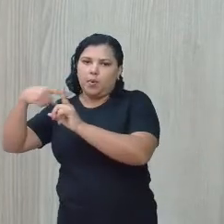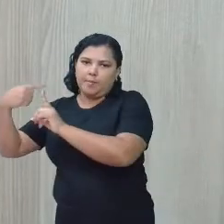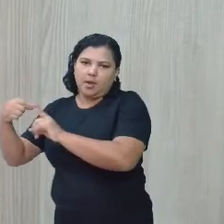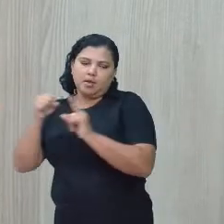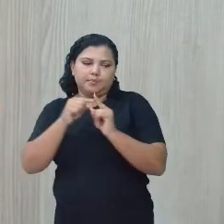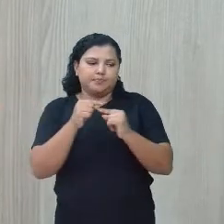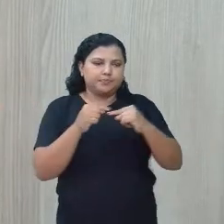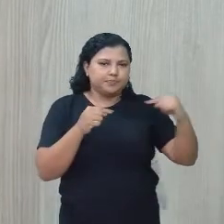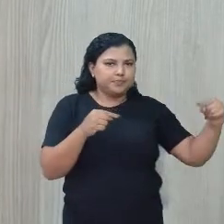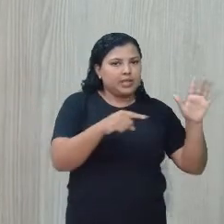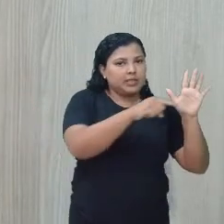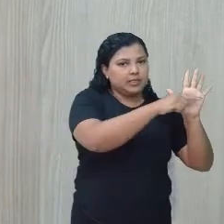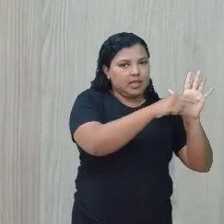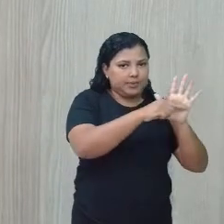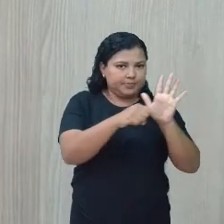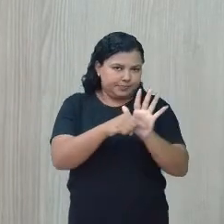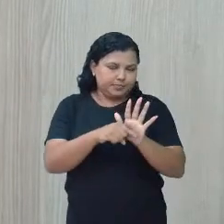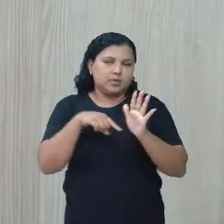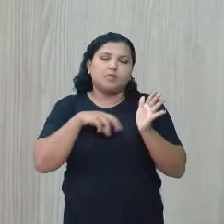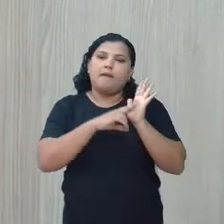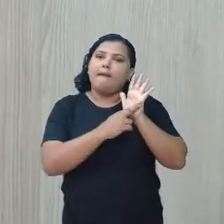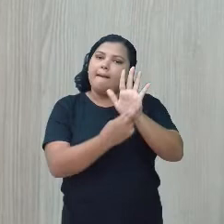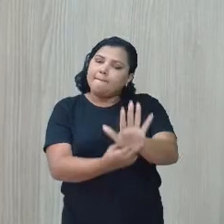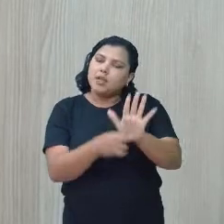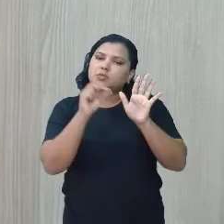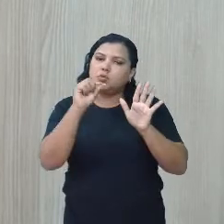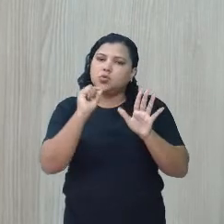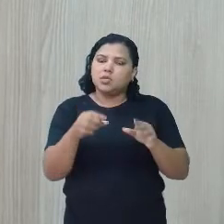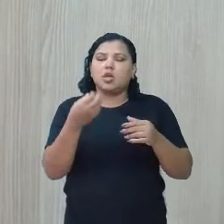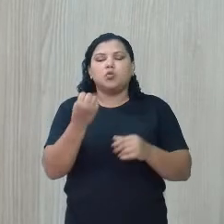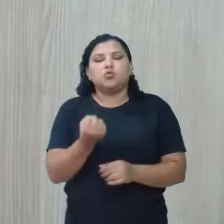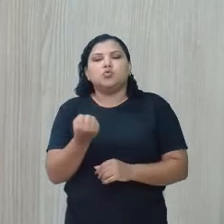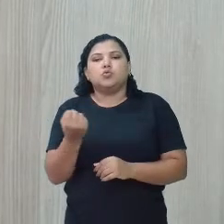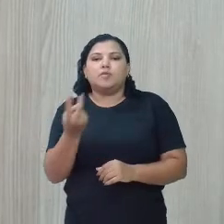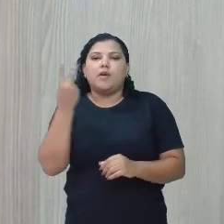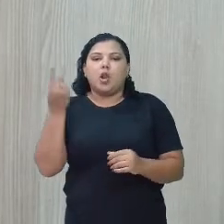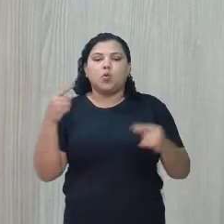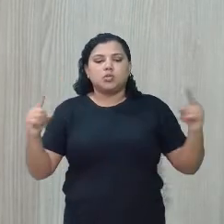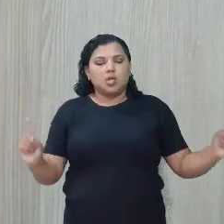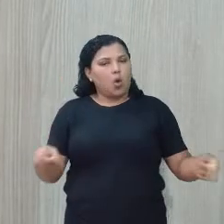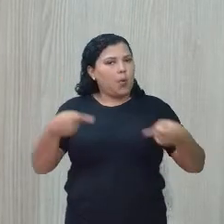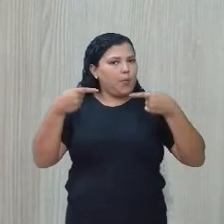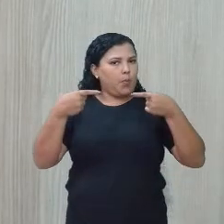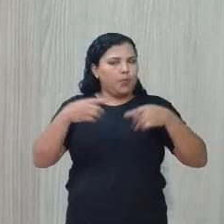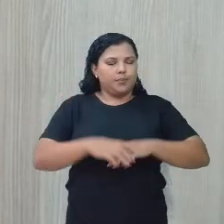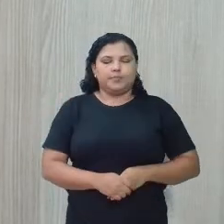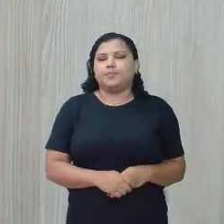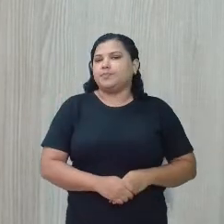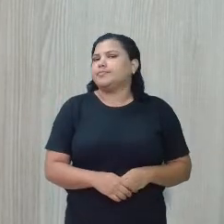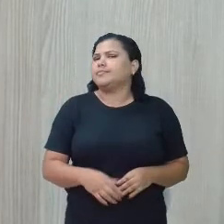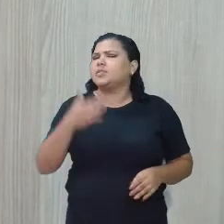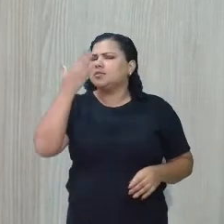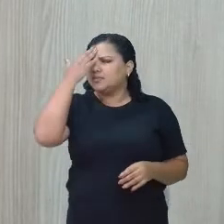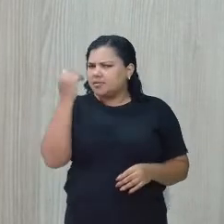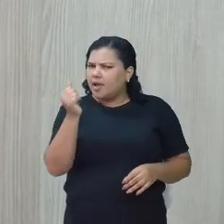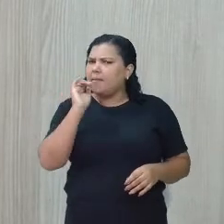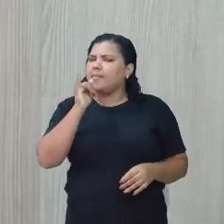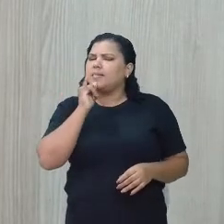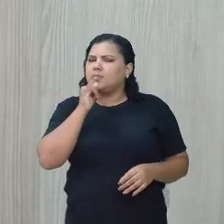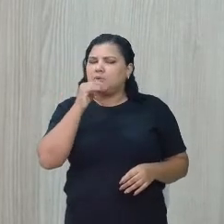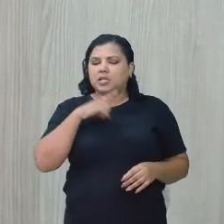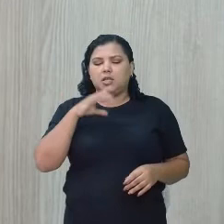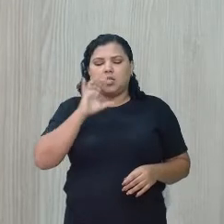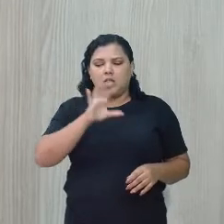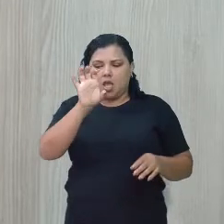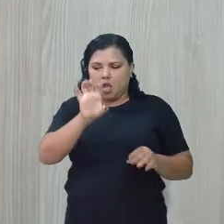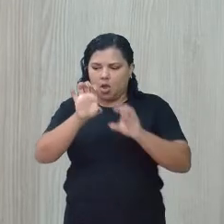para representar esses valores que são simétricos, que são opostos, tá certo? Quando a gente tem essa noção de que tem nas duas